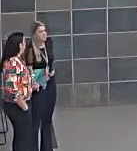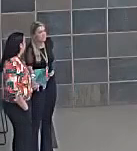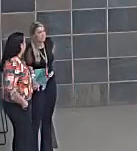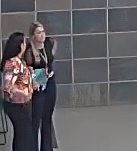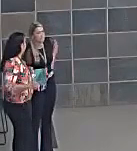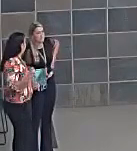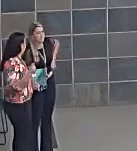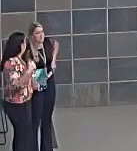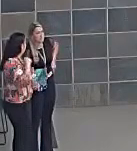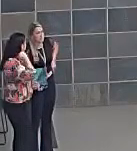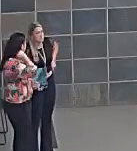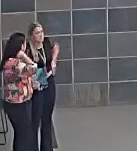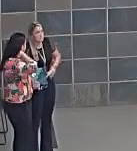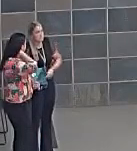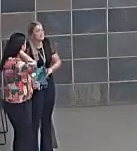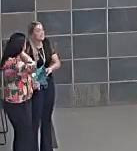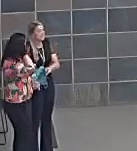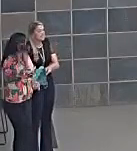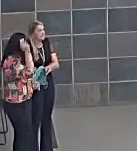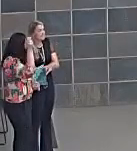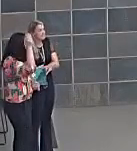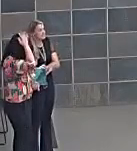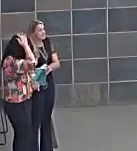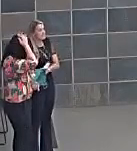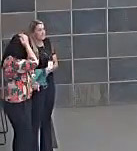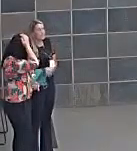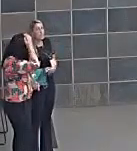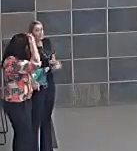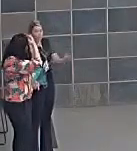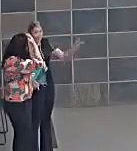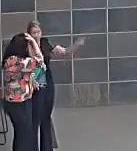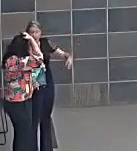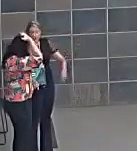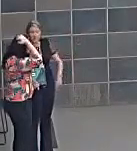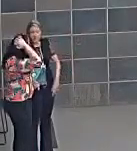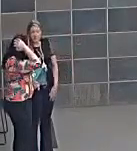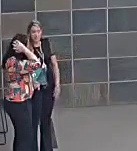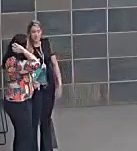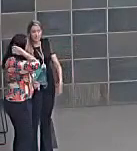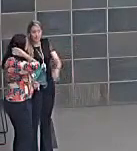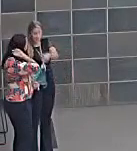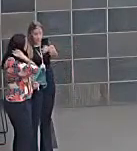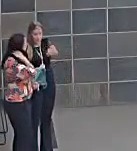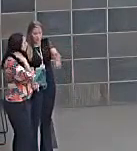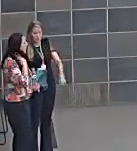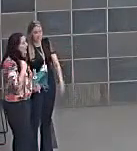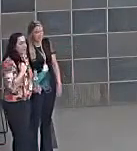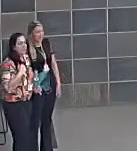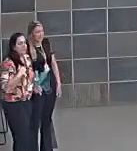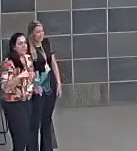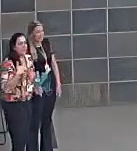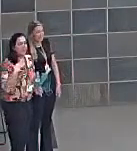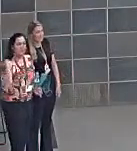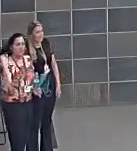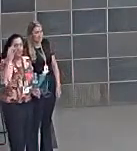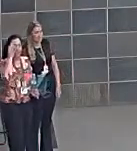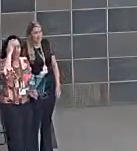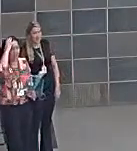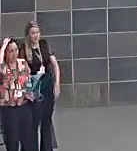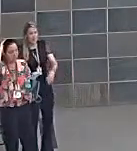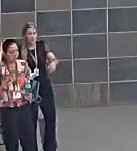no estado de Minas. Essa associação ela vai ser composta, já está composta da diretoria executiva.